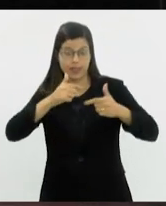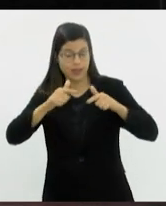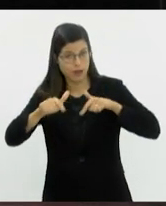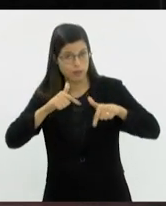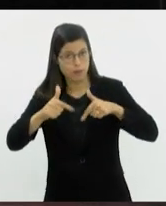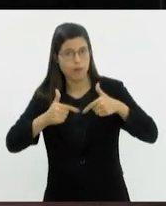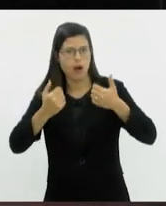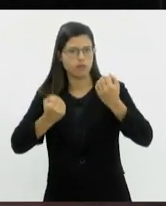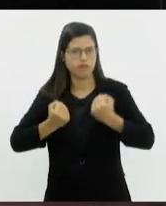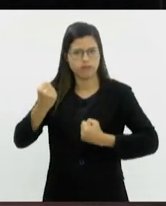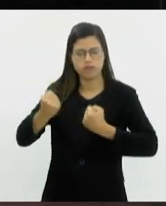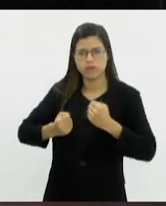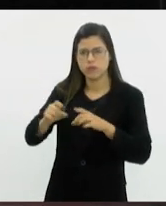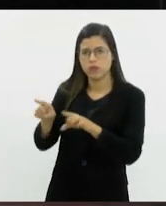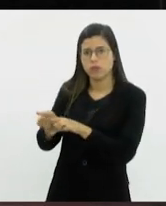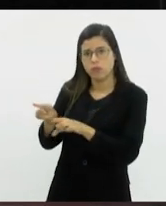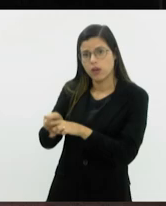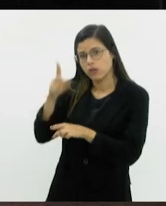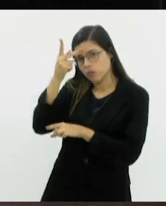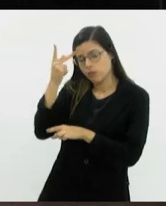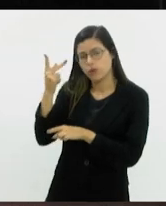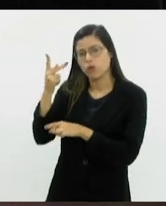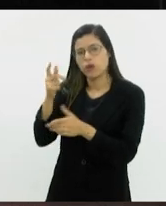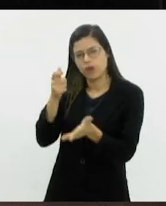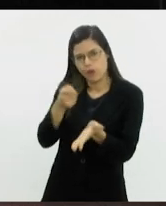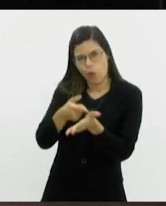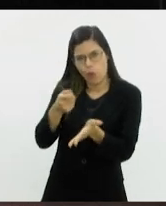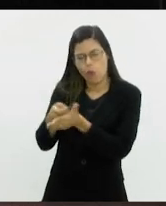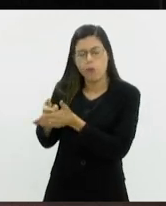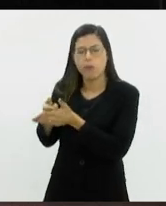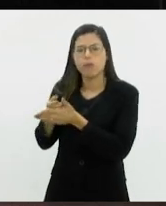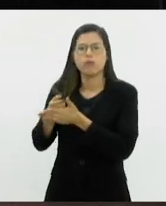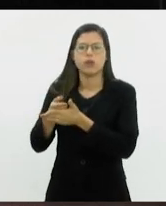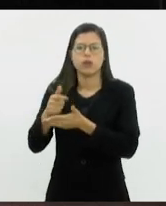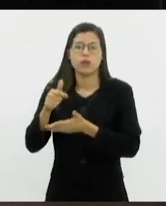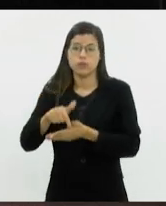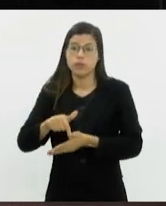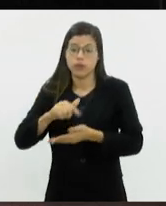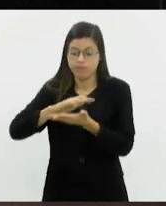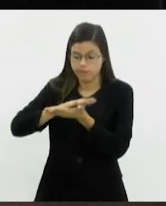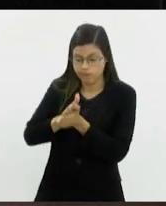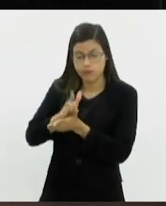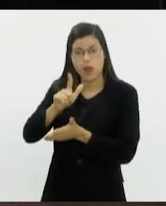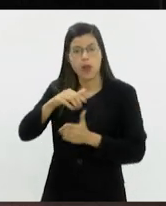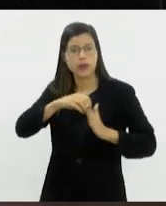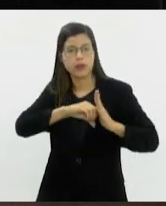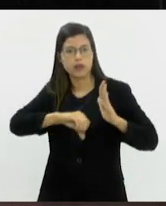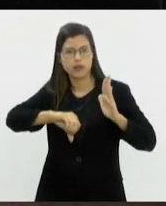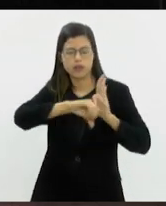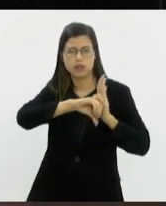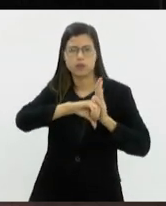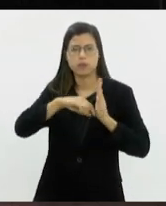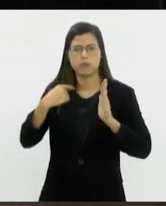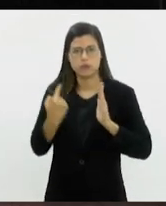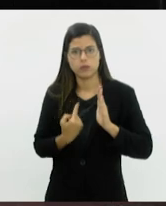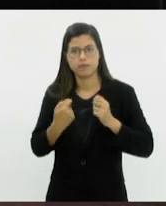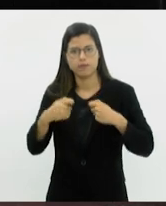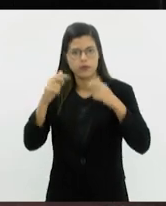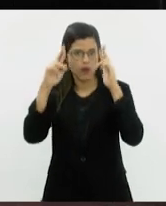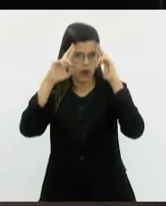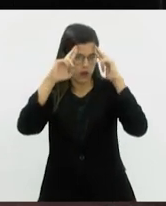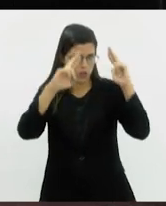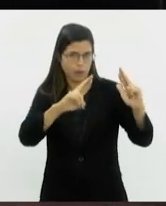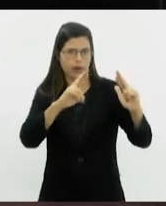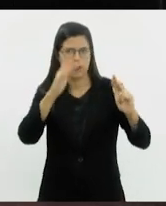população, clientes daquelas plataformas, de que intolerância é crime e que a gente precisa sempre respeitar a fé do